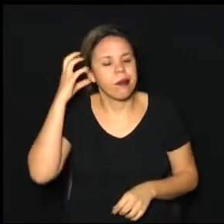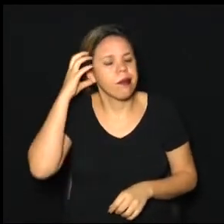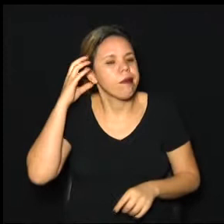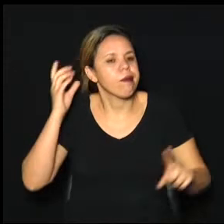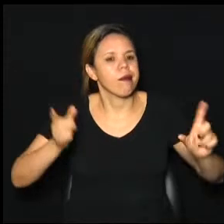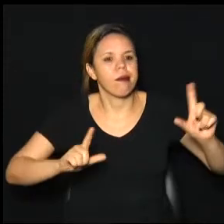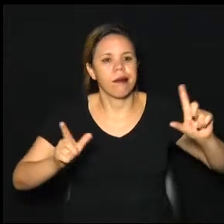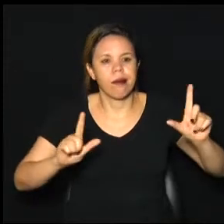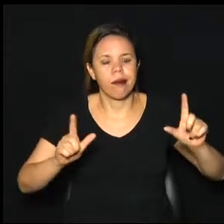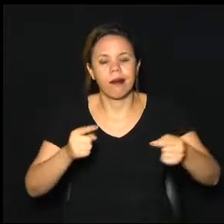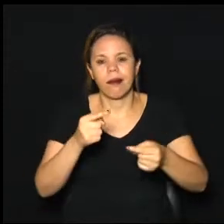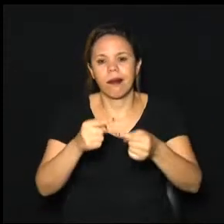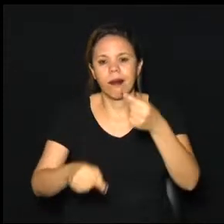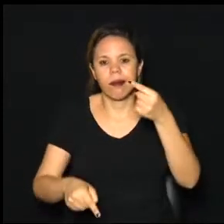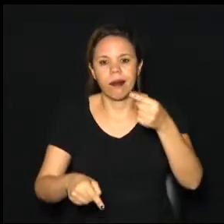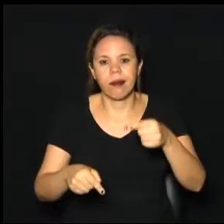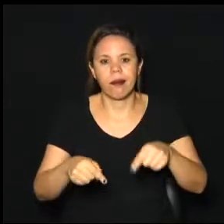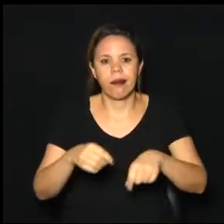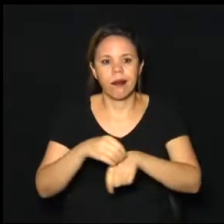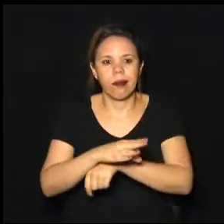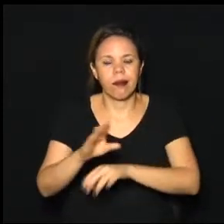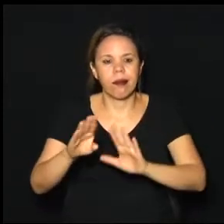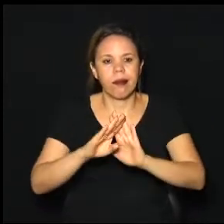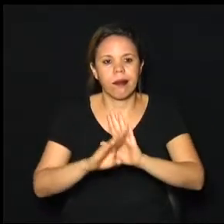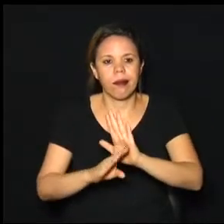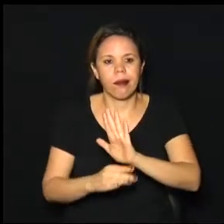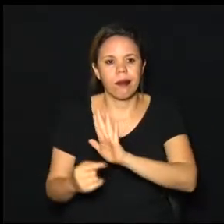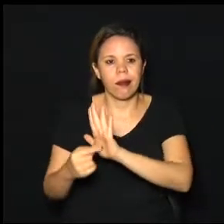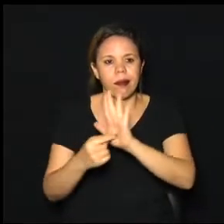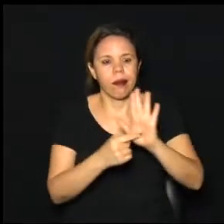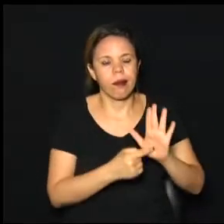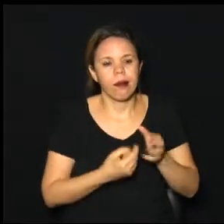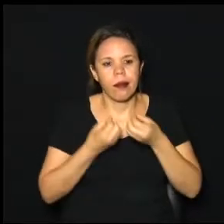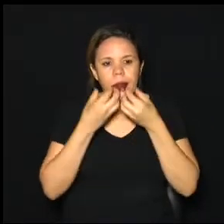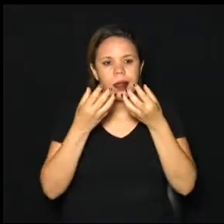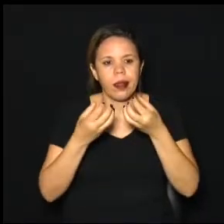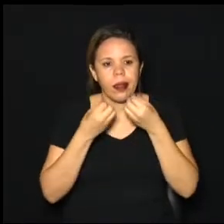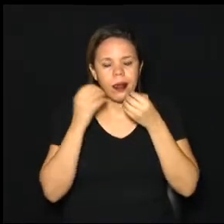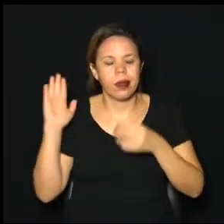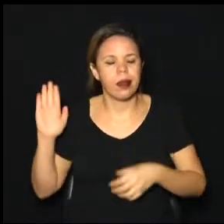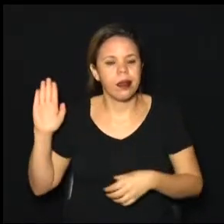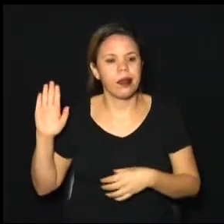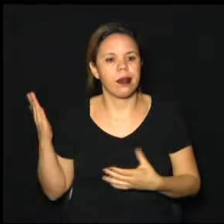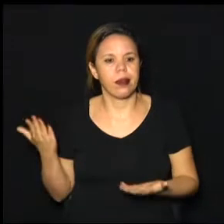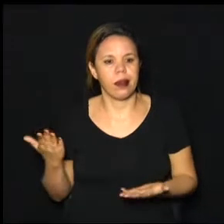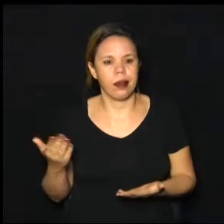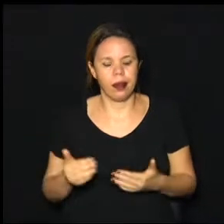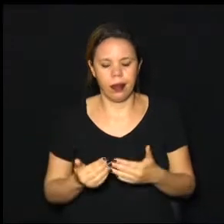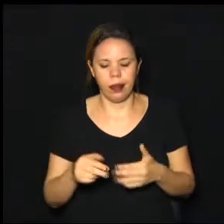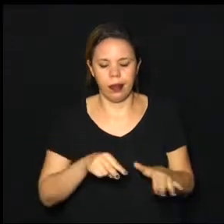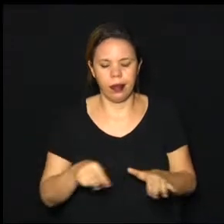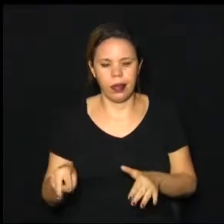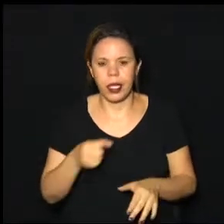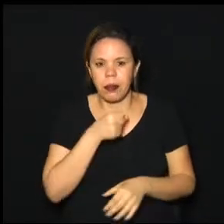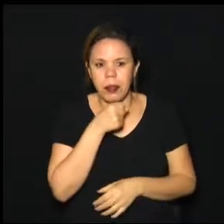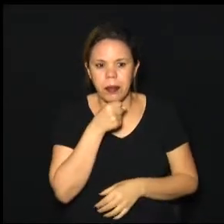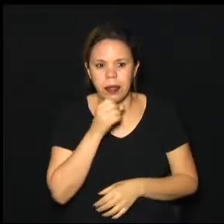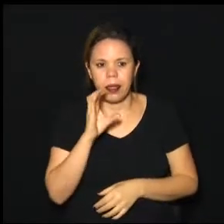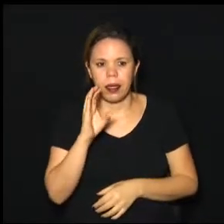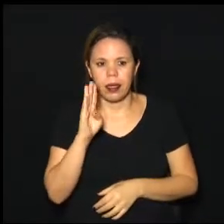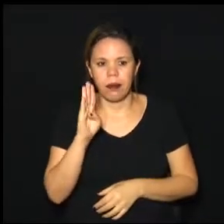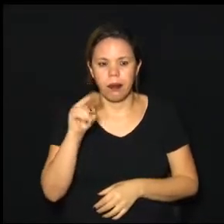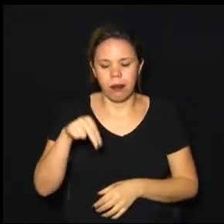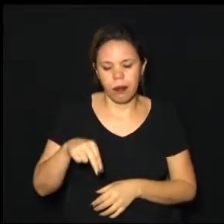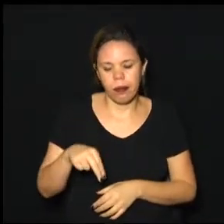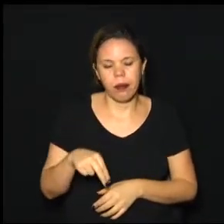televisão ficam proibidas de transmitir programas apresentados ou comentados por pré-candidatos. Essa semana eu dei uma entrevista para a CBN Campinas e o